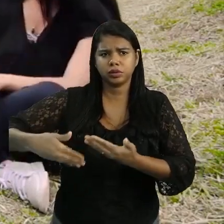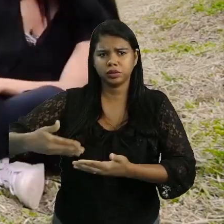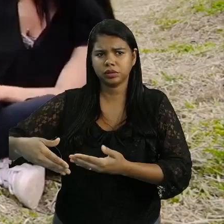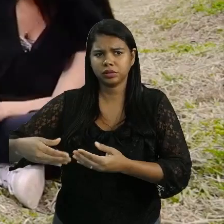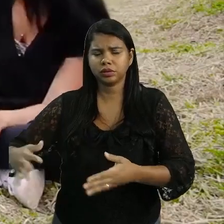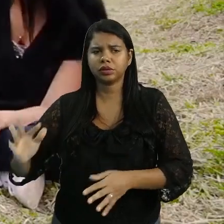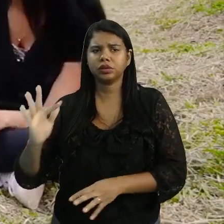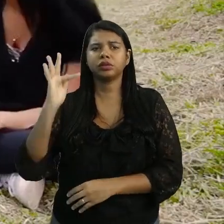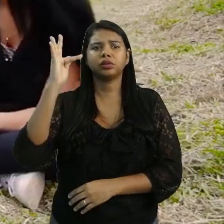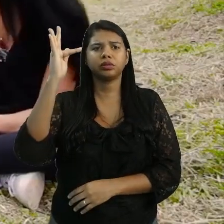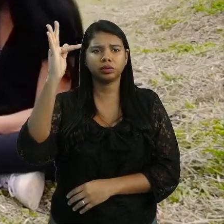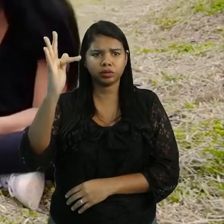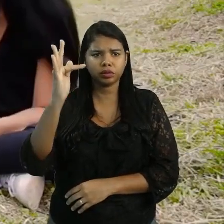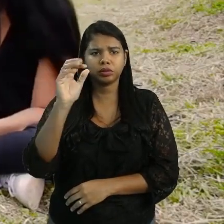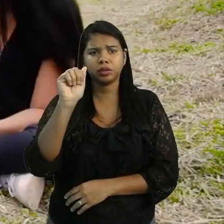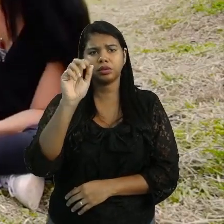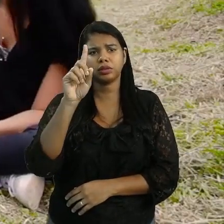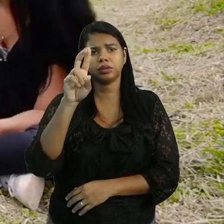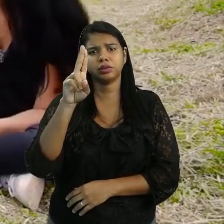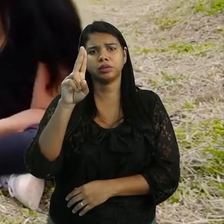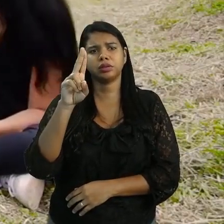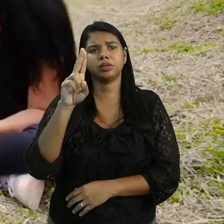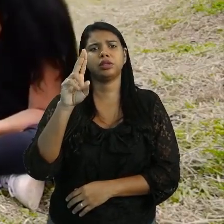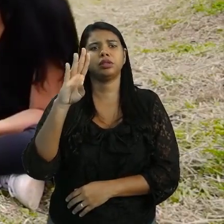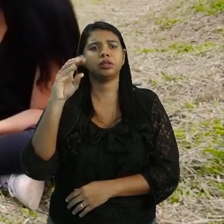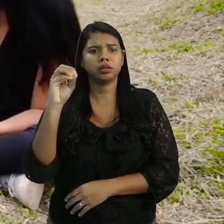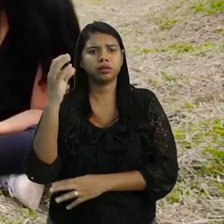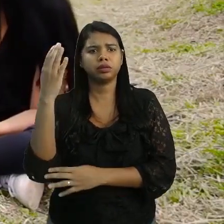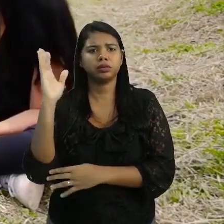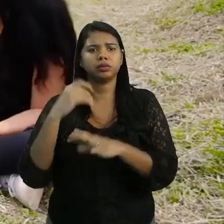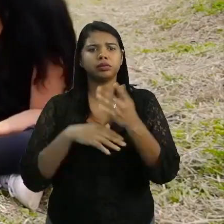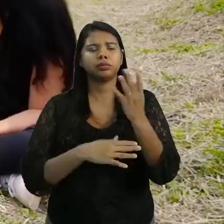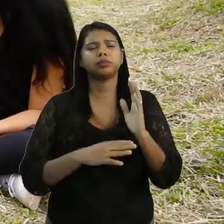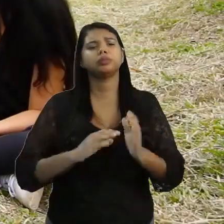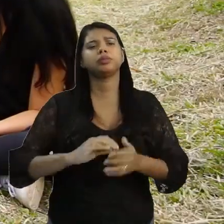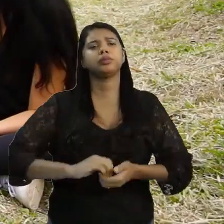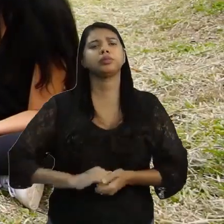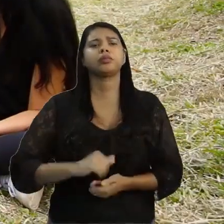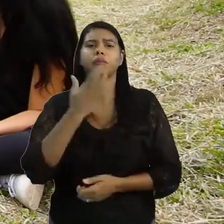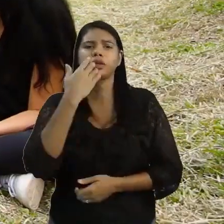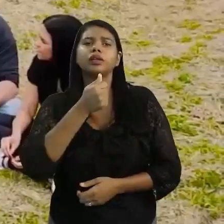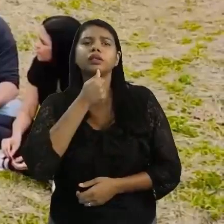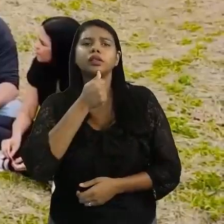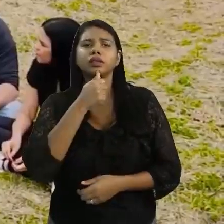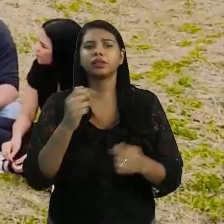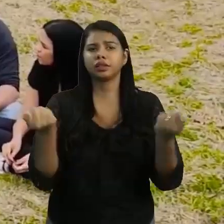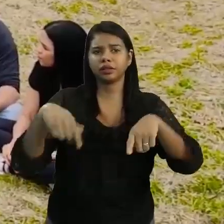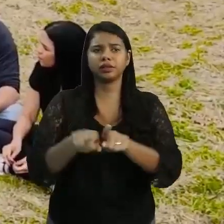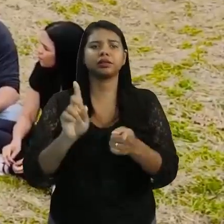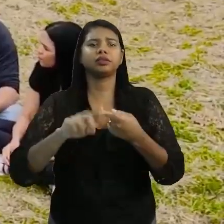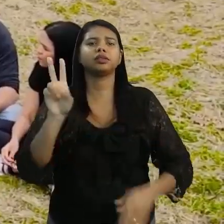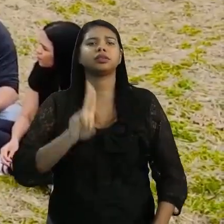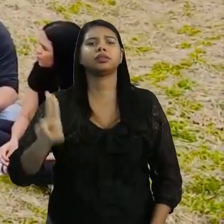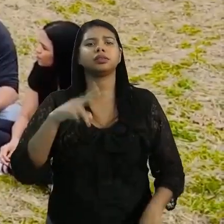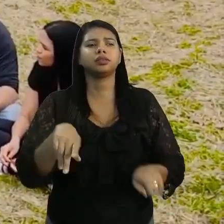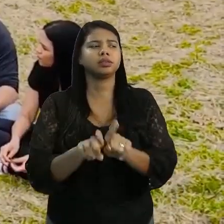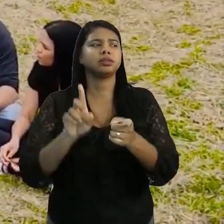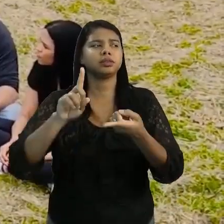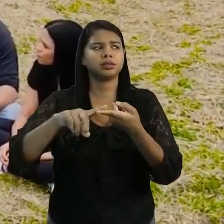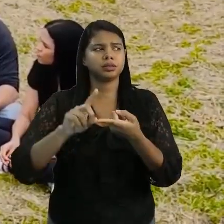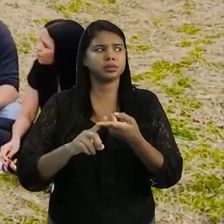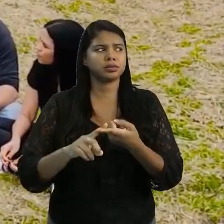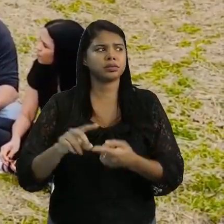para consumir mais, passou um pouco do tempo de consumo e a gente não deu conta de consumir, a gente coloca numa composteira, que tem todo um